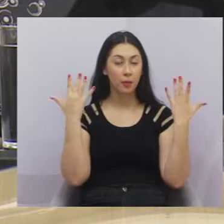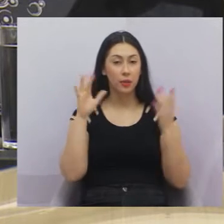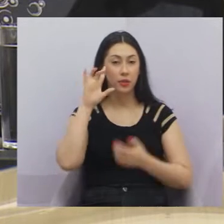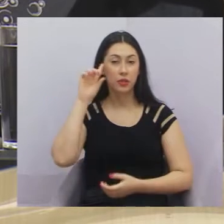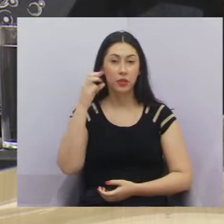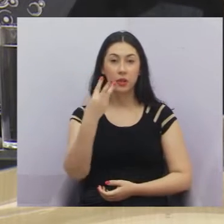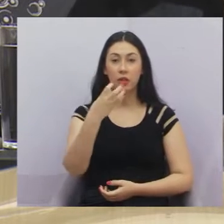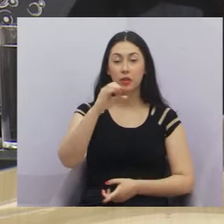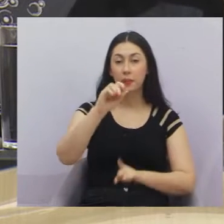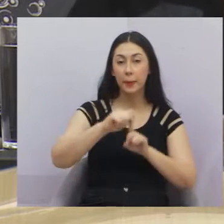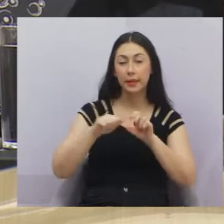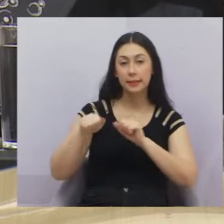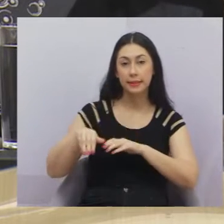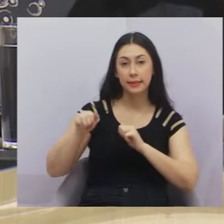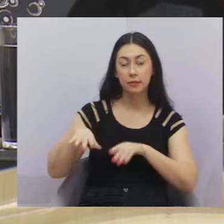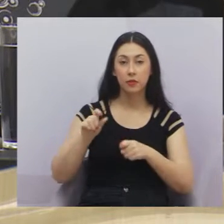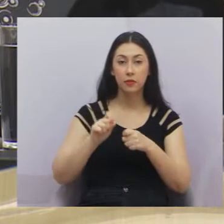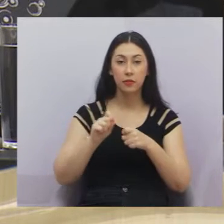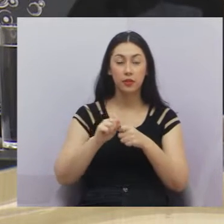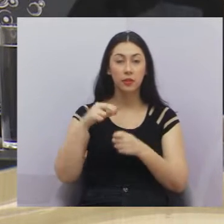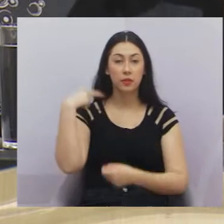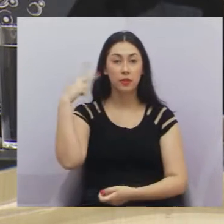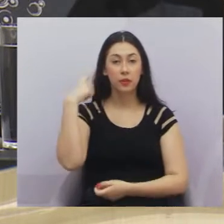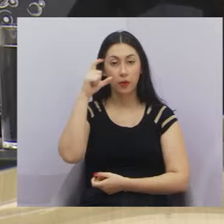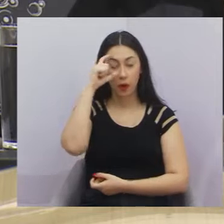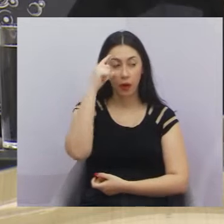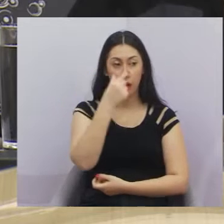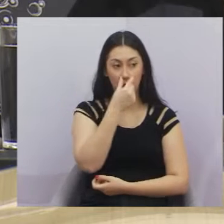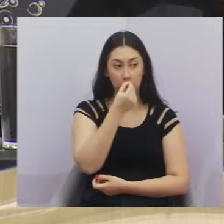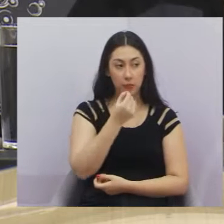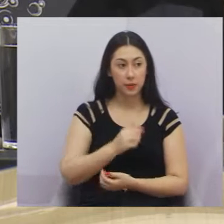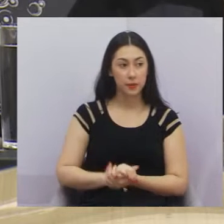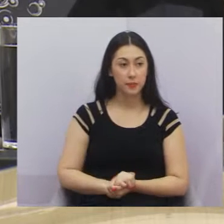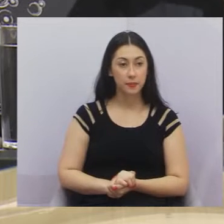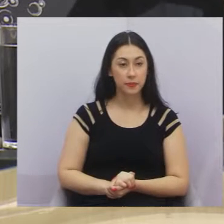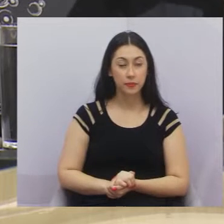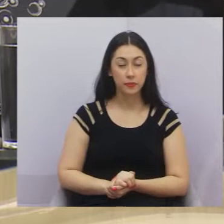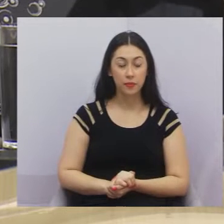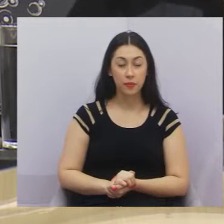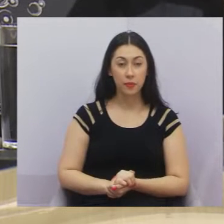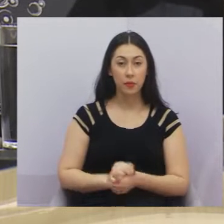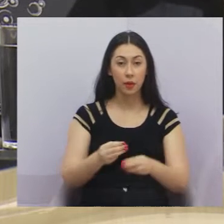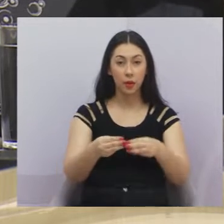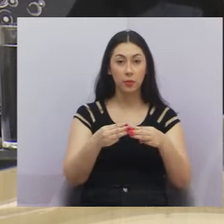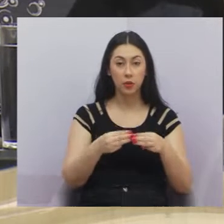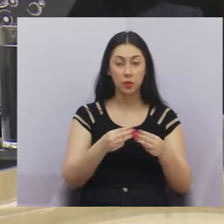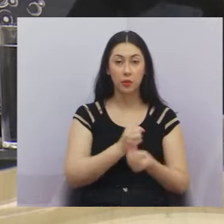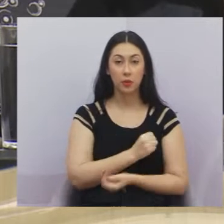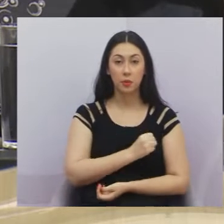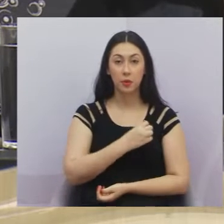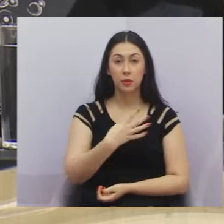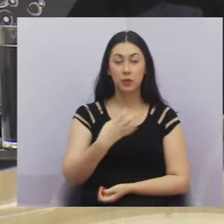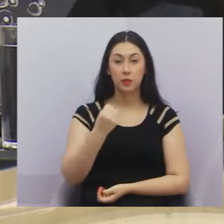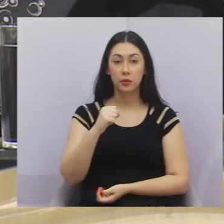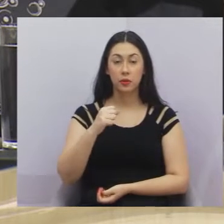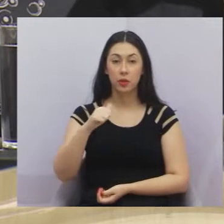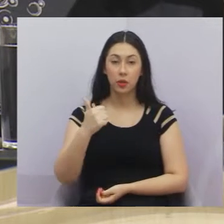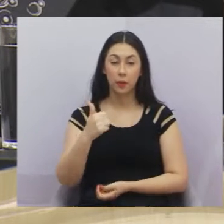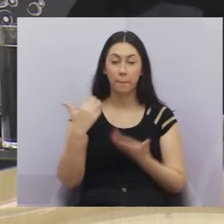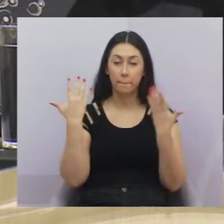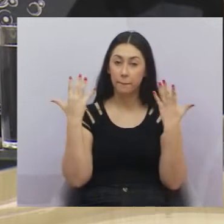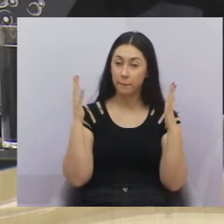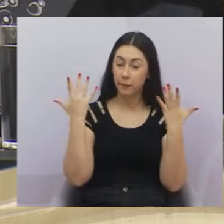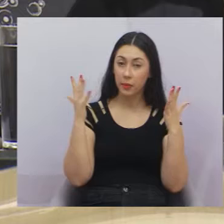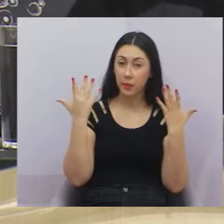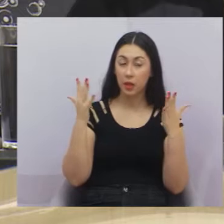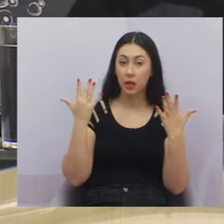30 de setembro. Autoria Abner de Madureira. Moção 481. Moção congratulatória e menção